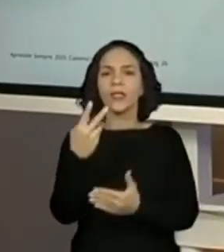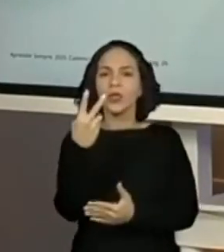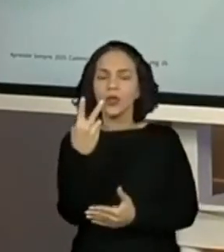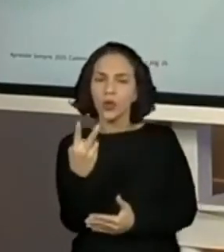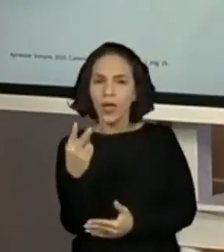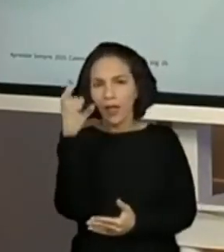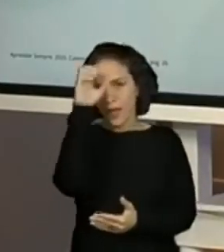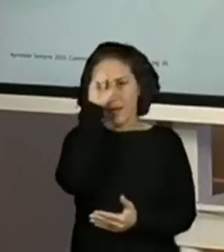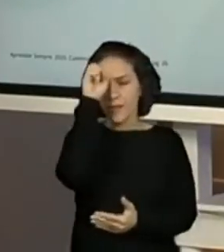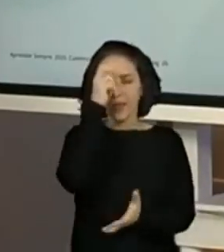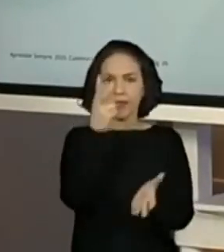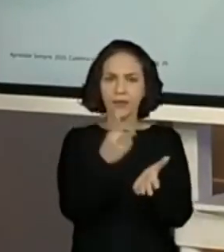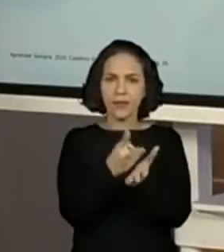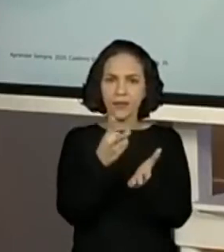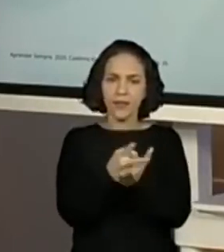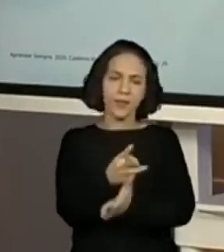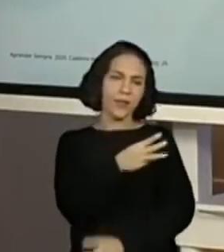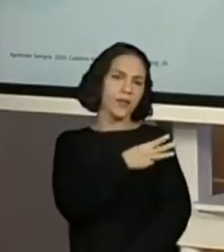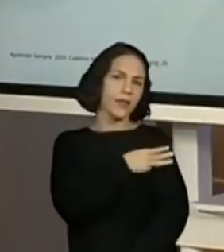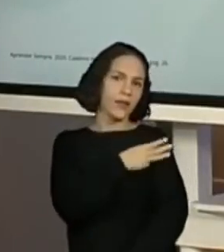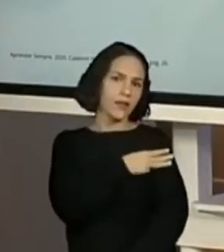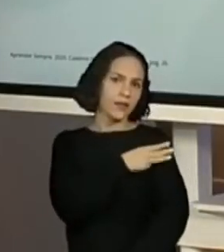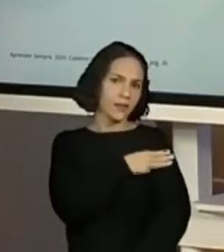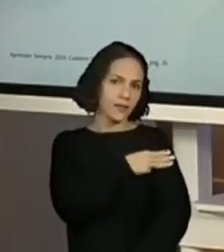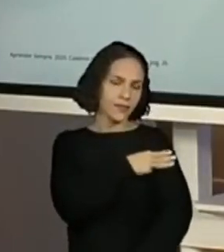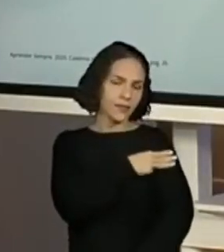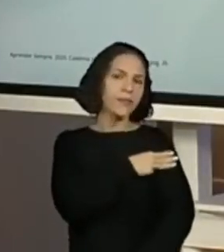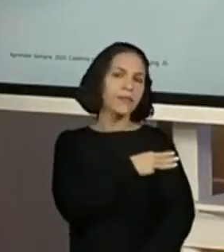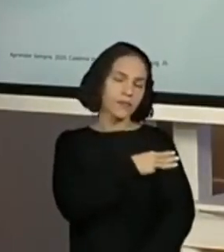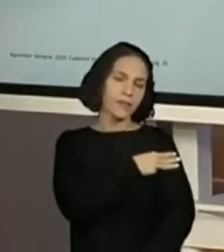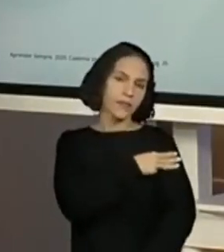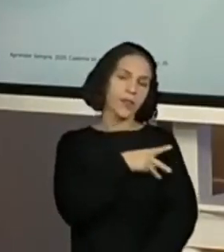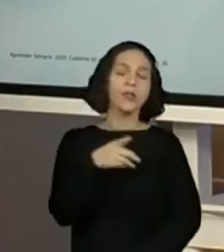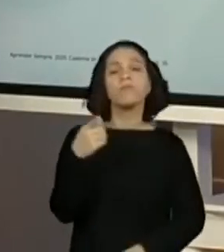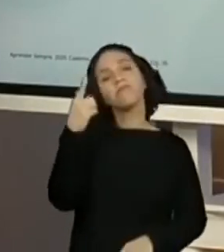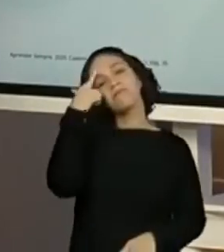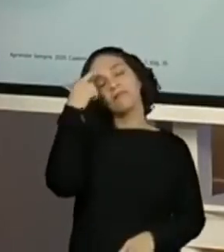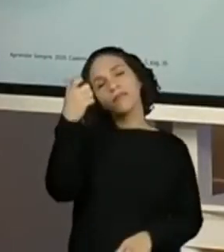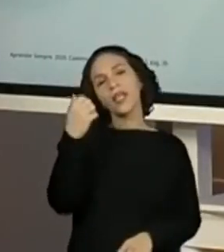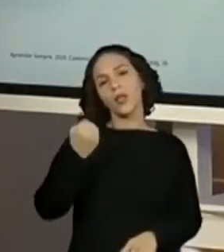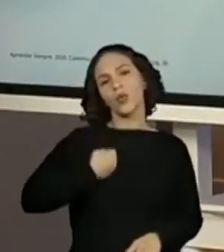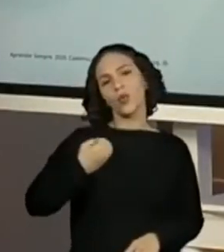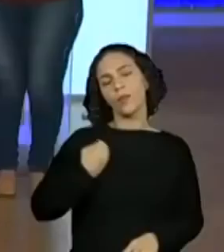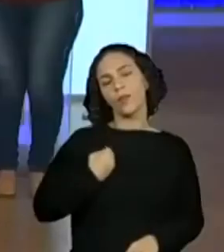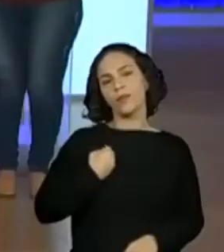de terceiro ano na sugestão de números a serem ditados, tá bom?